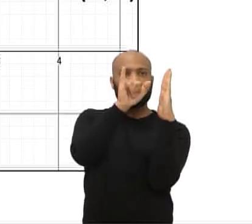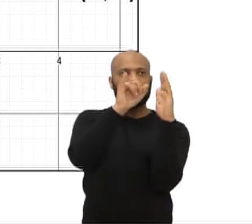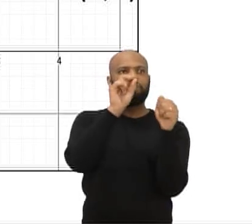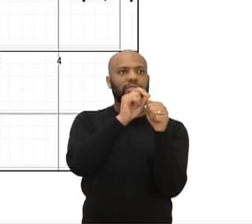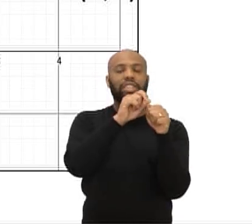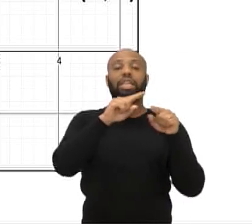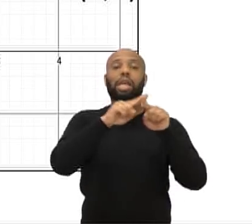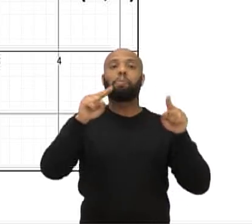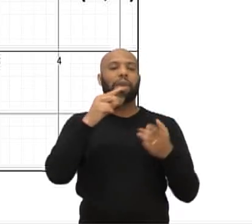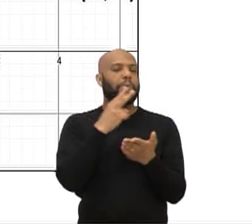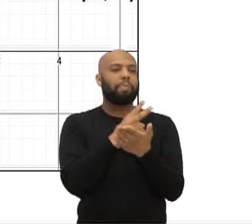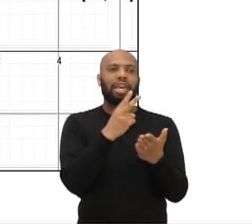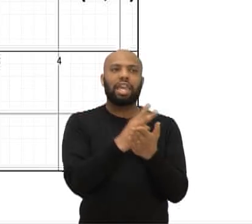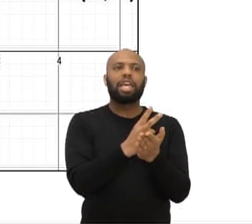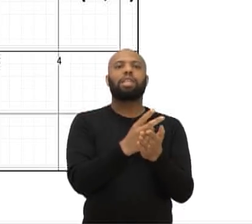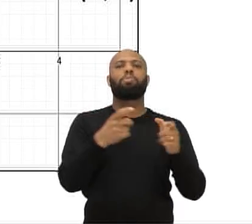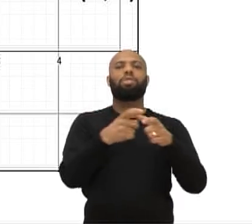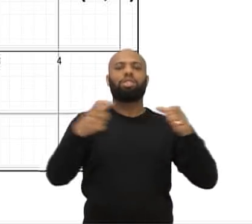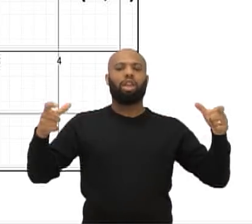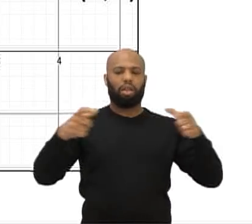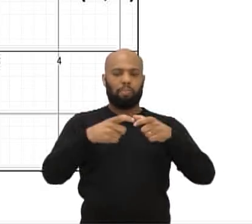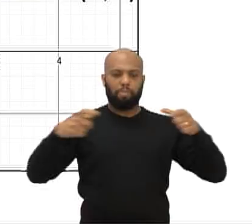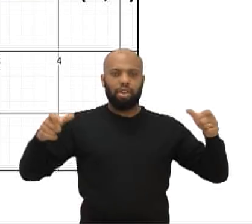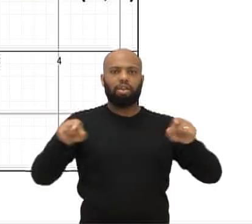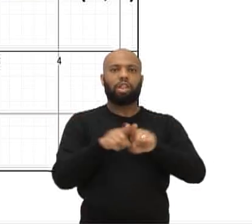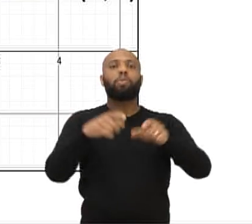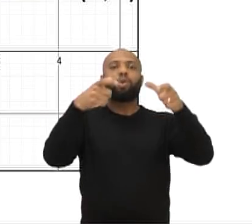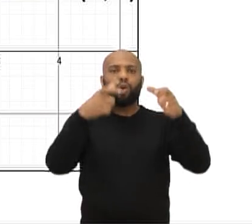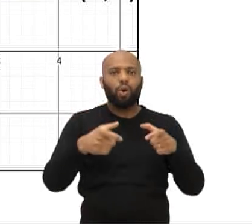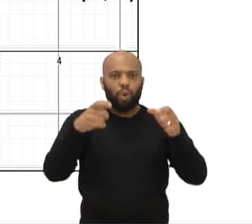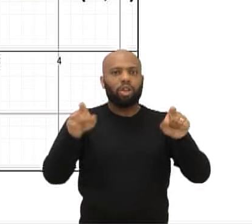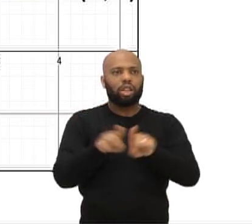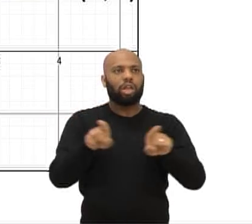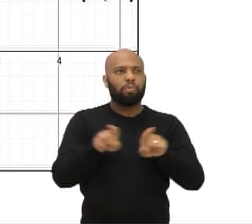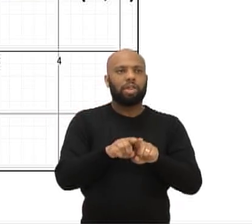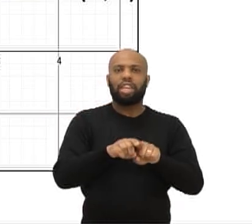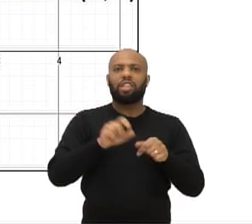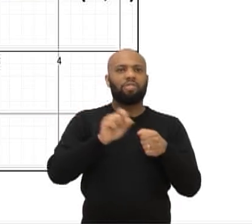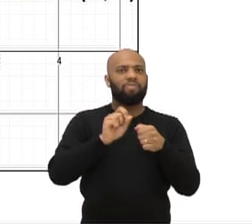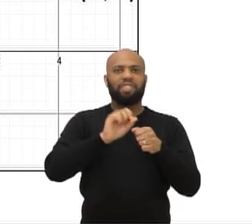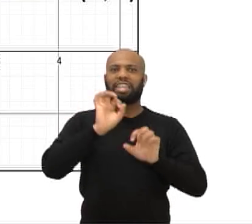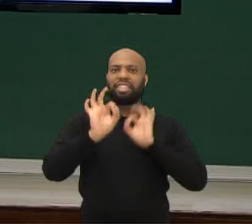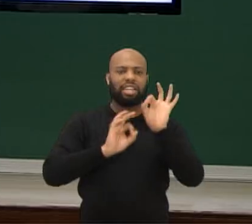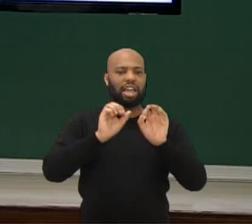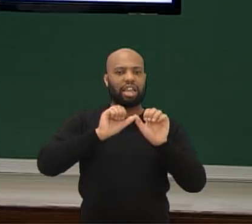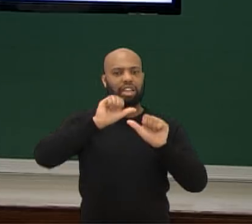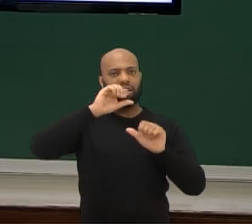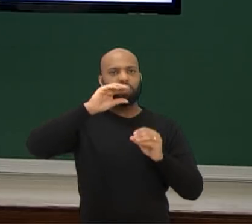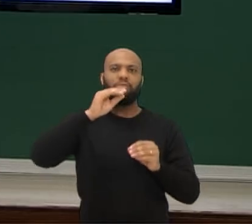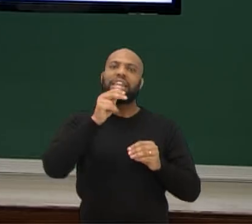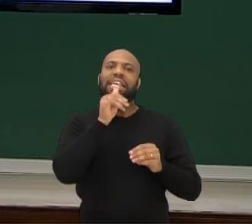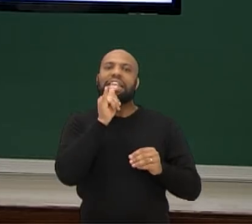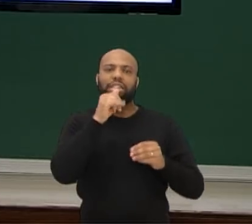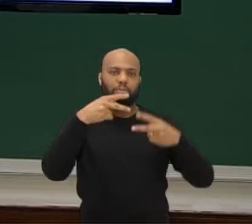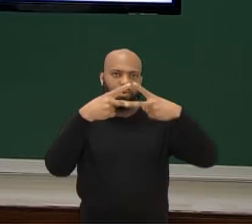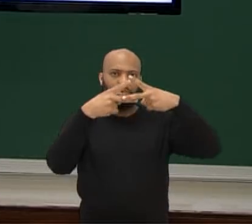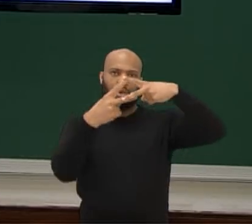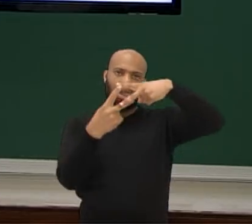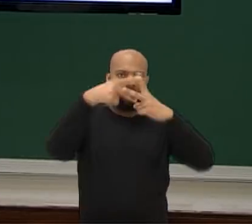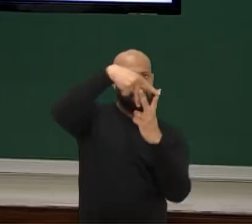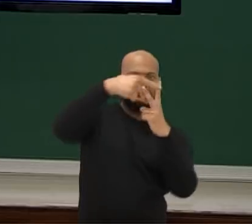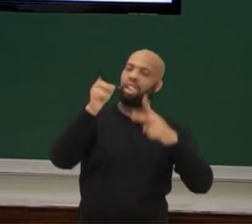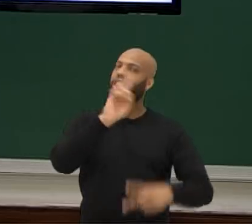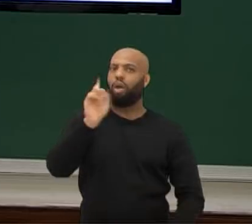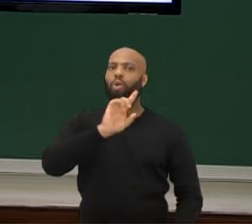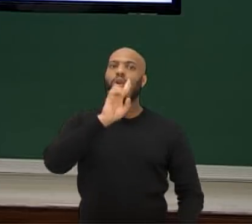a mesma proporção, a mesma posição, ela não vira, ela não é reflexo, nada, ela só se